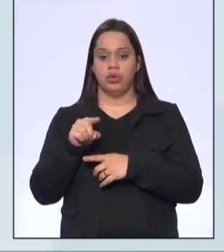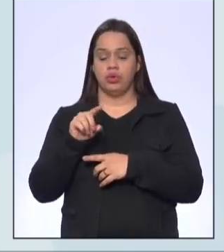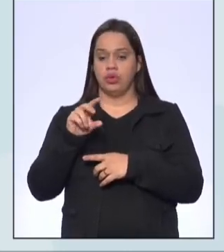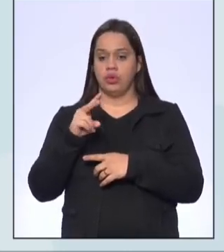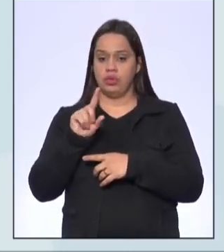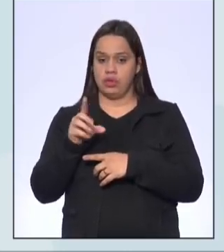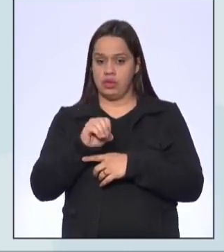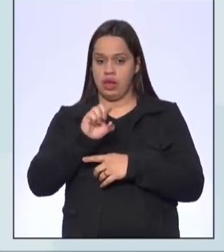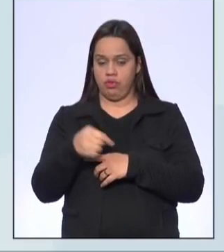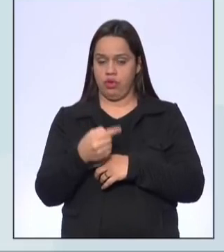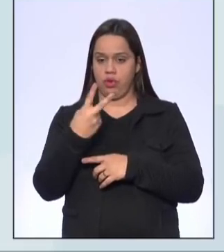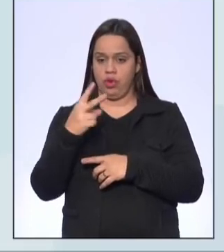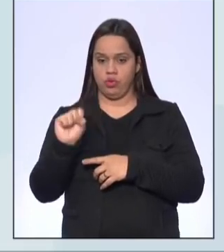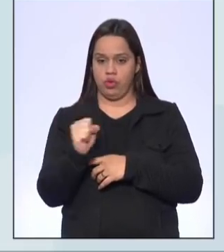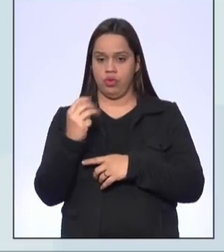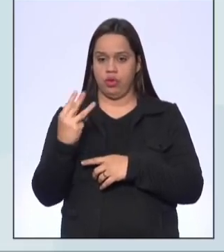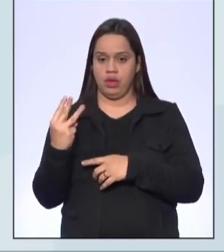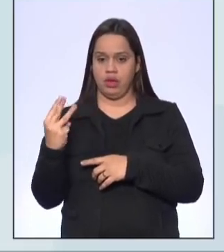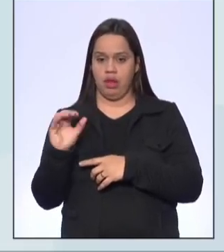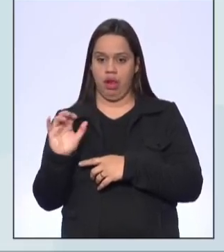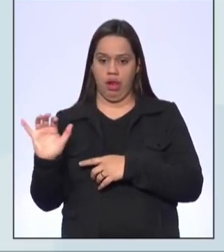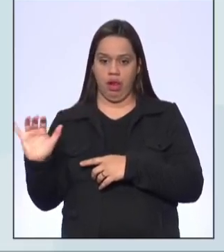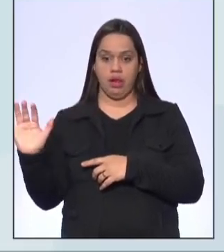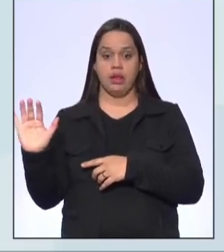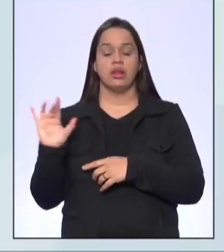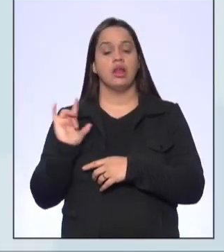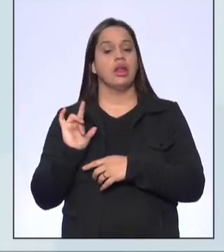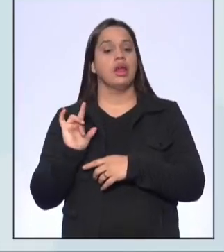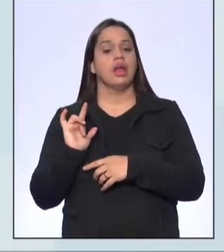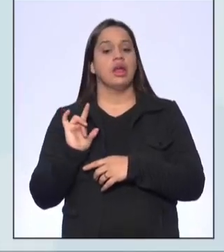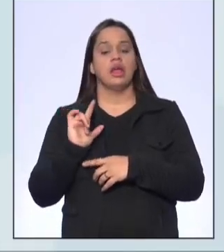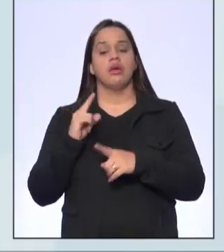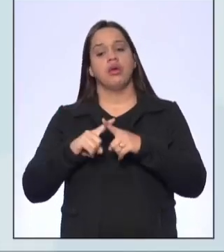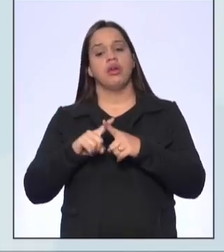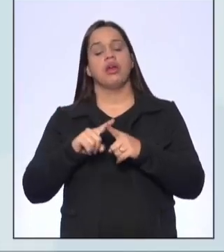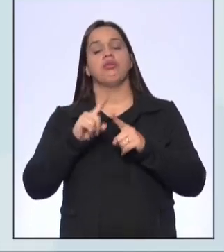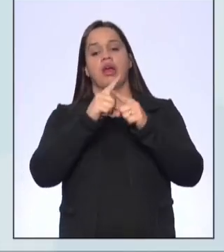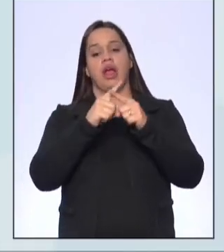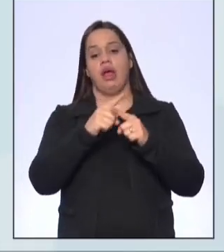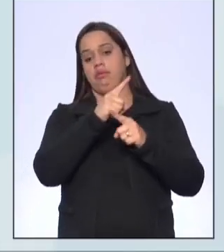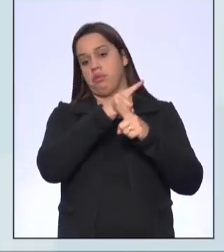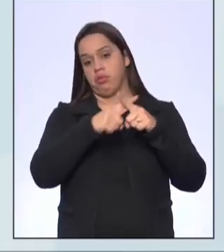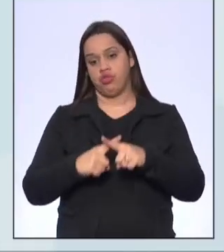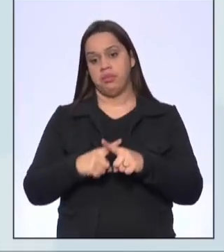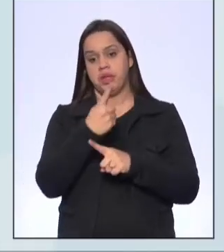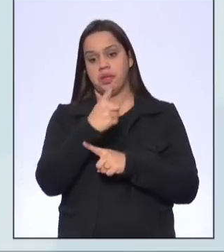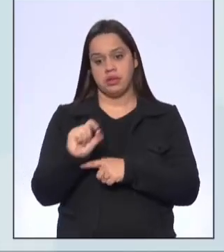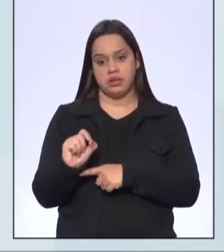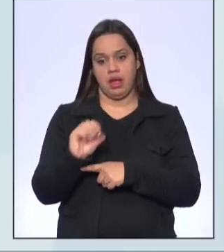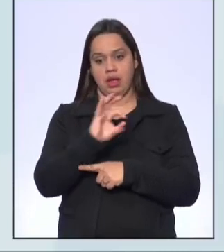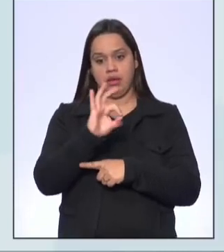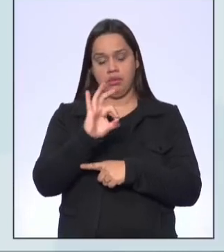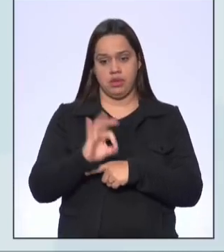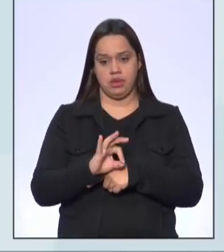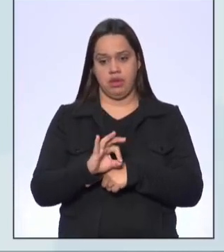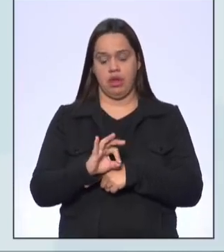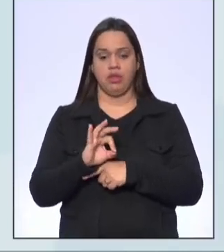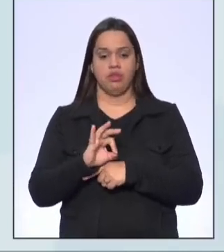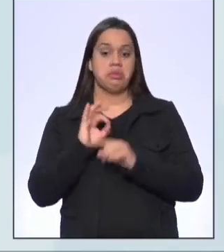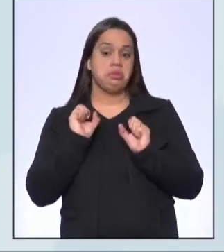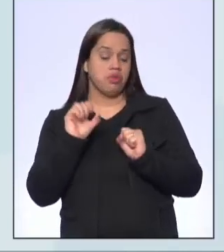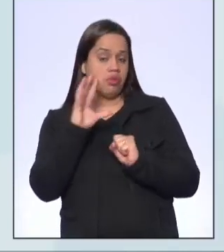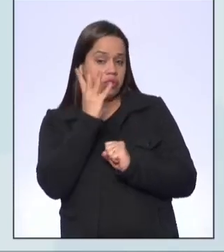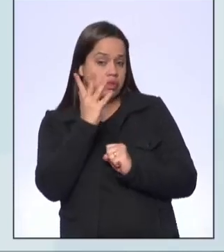2,283333 e assim por diante. Como nós queremos em porcentagem, multiplica por 100. Talvez muitos erraram nessa